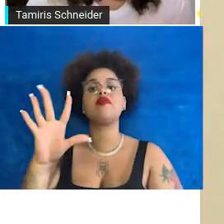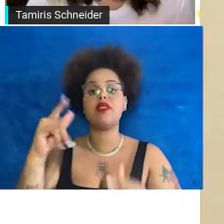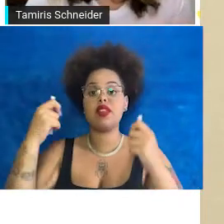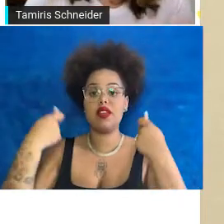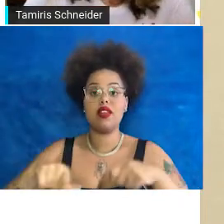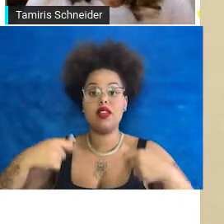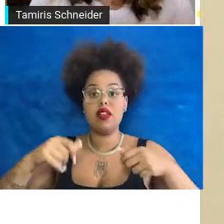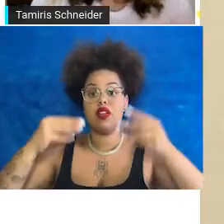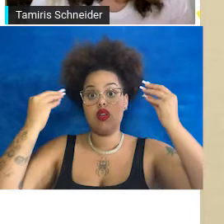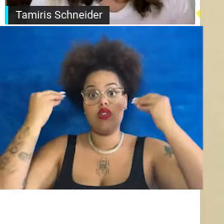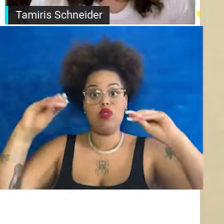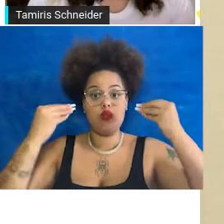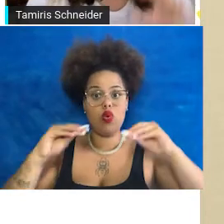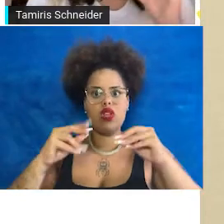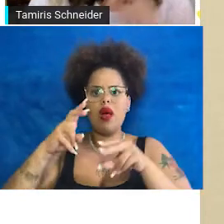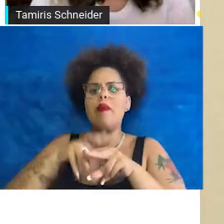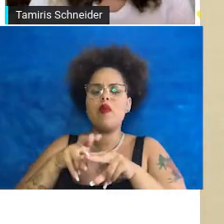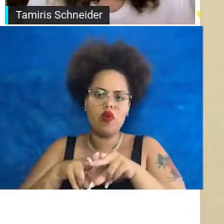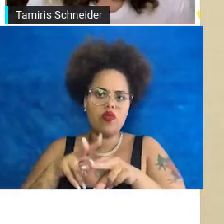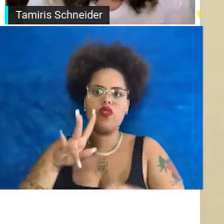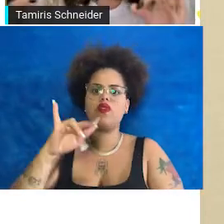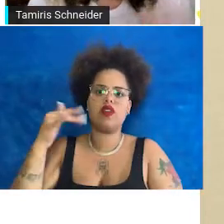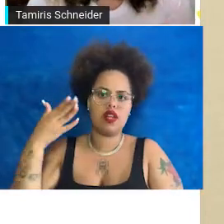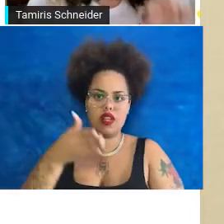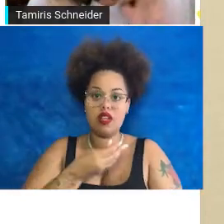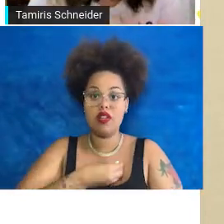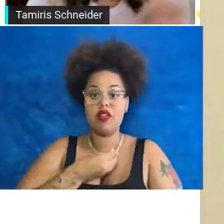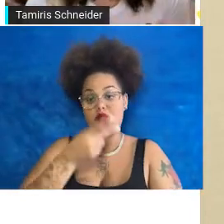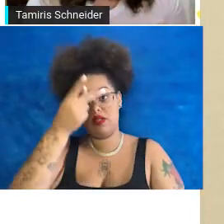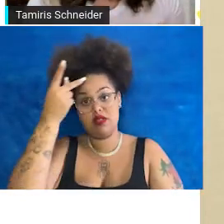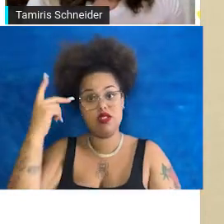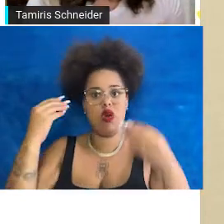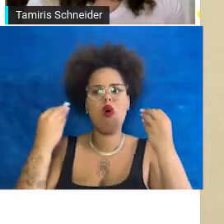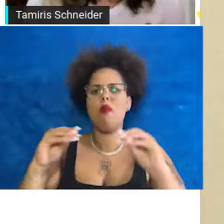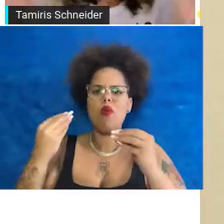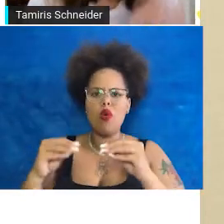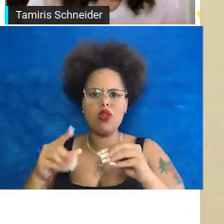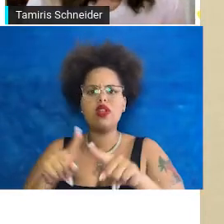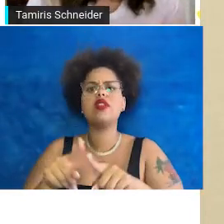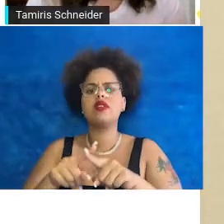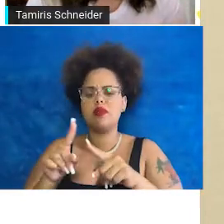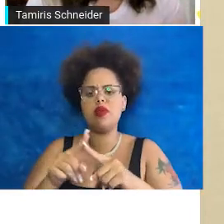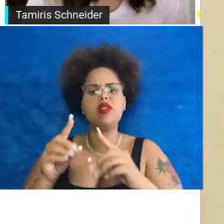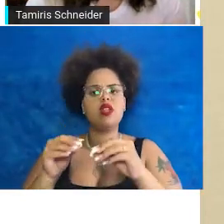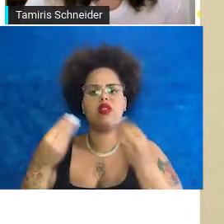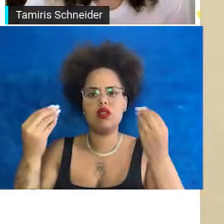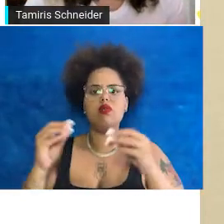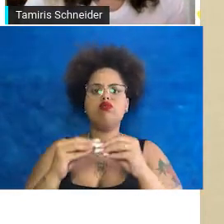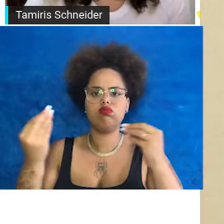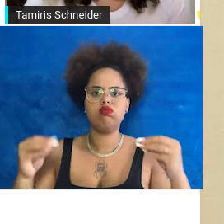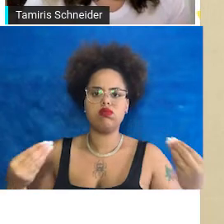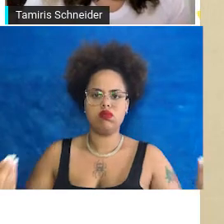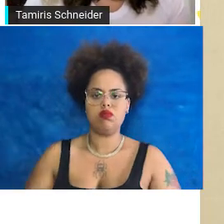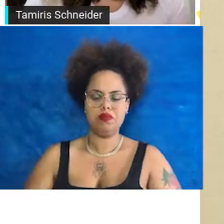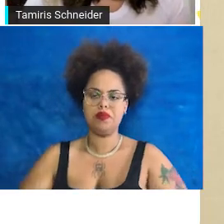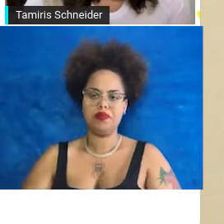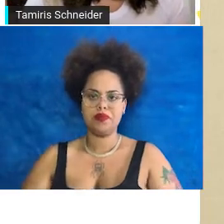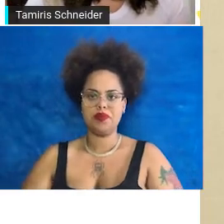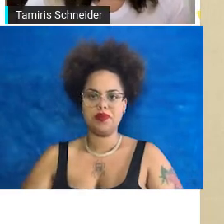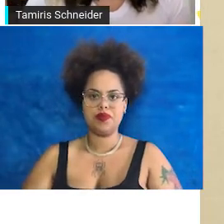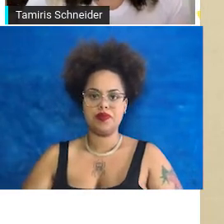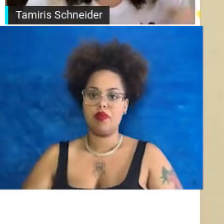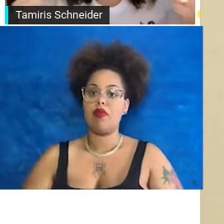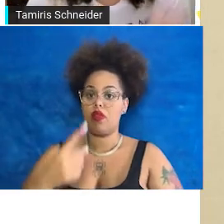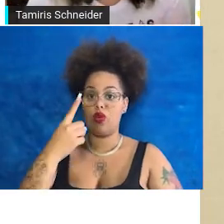precisar montar um móvel na hora, ele vai estar ali. Então, é a pessoa que monta as coisas e desmonta as coisas. Contra-regra é